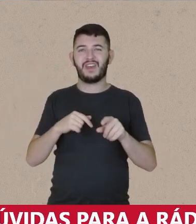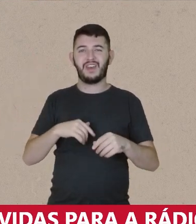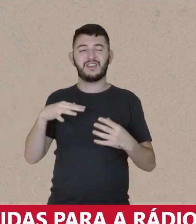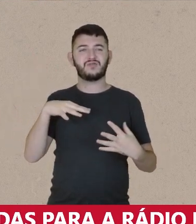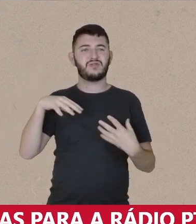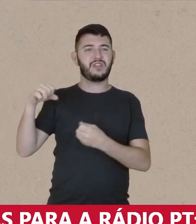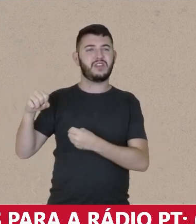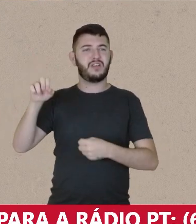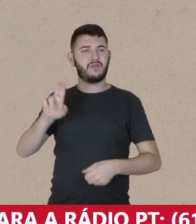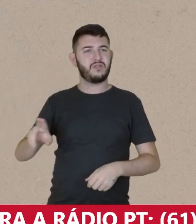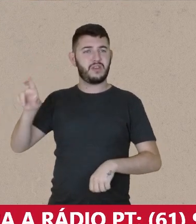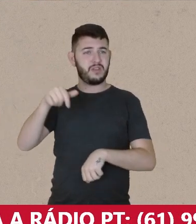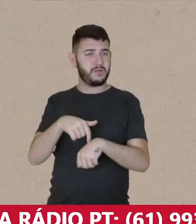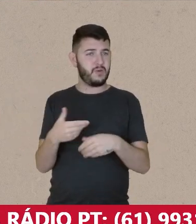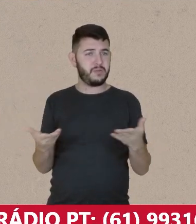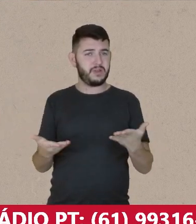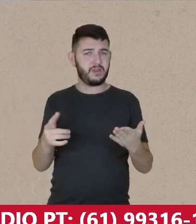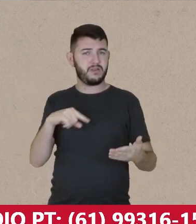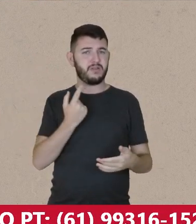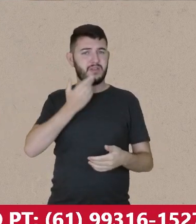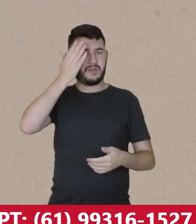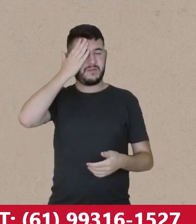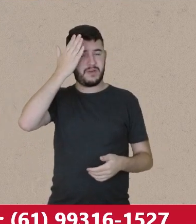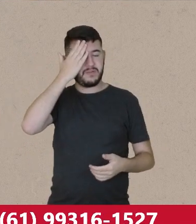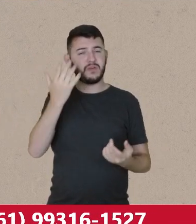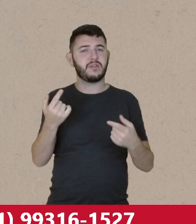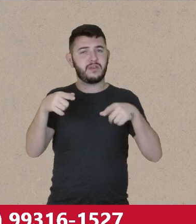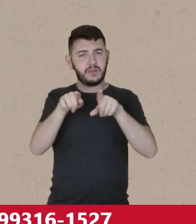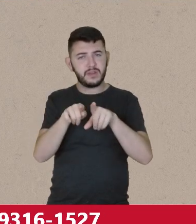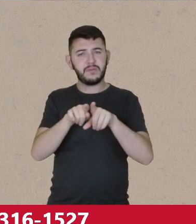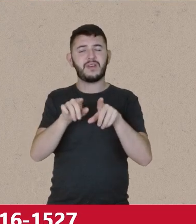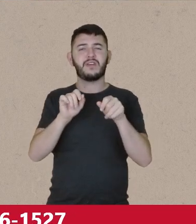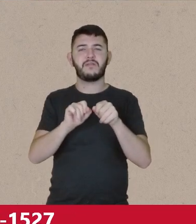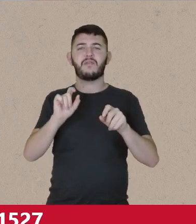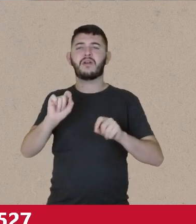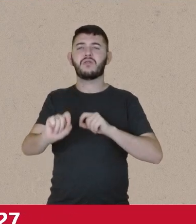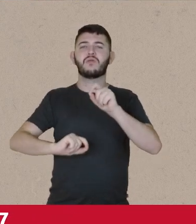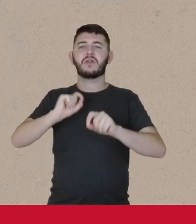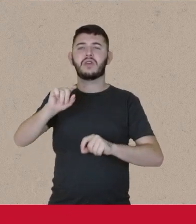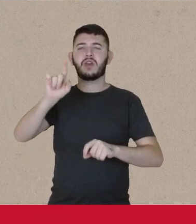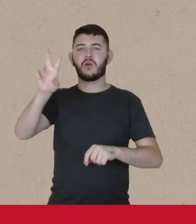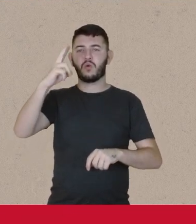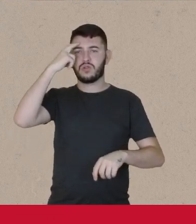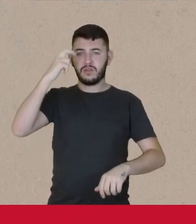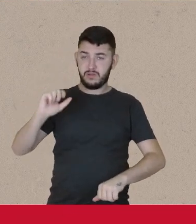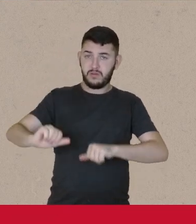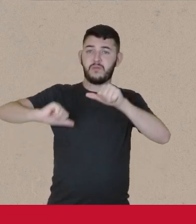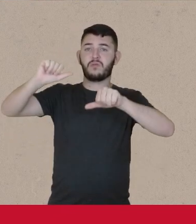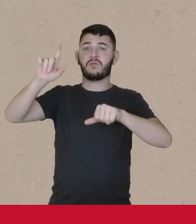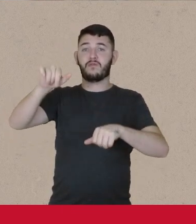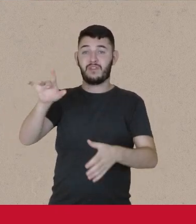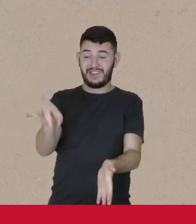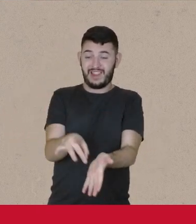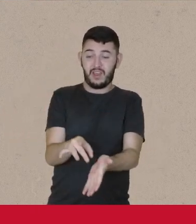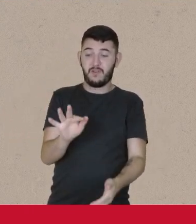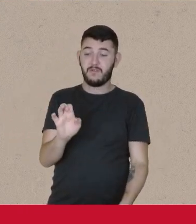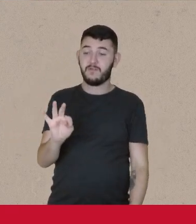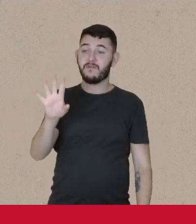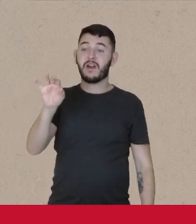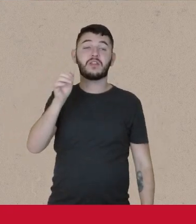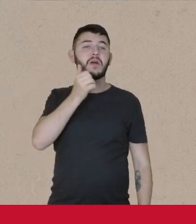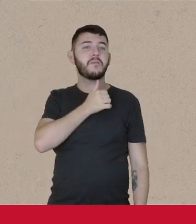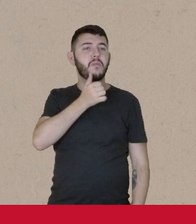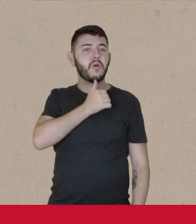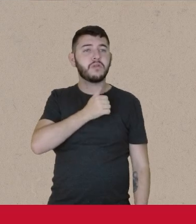cada vez mais sendo utilizado, que também leva a uma mudança cultural, inclusive pelo fato de a mulher